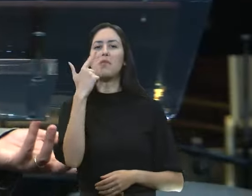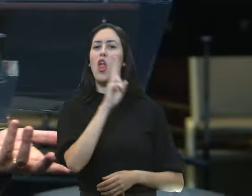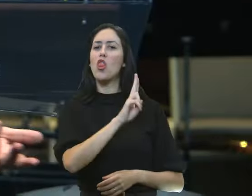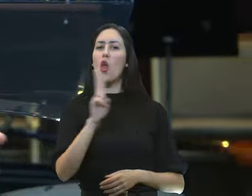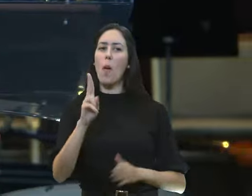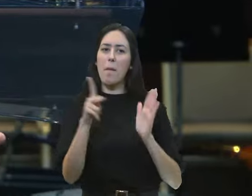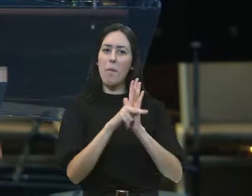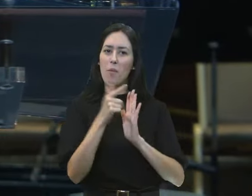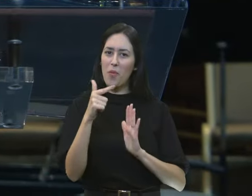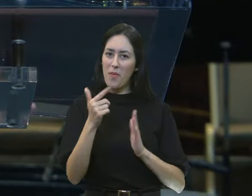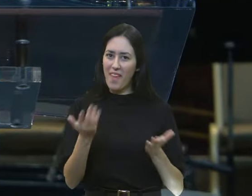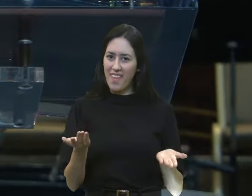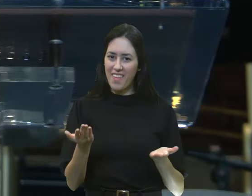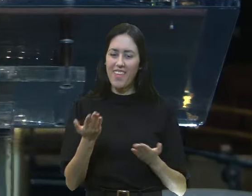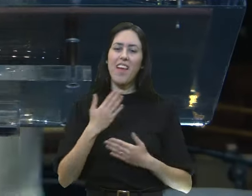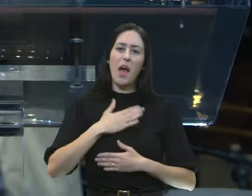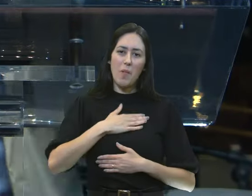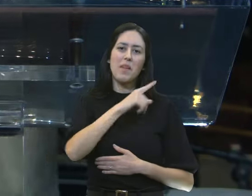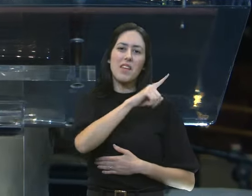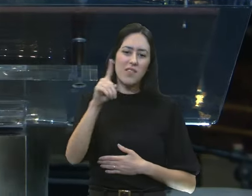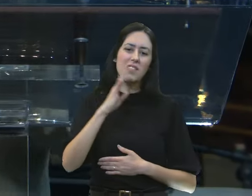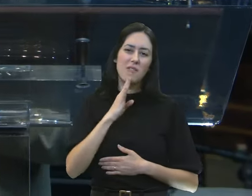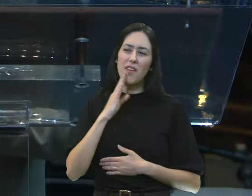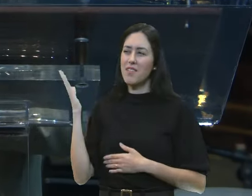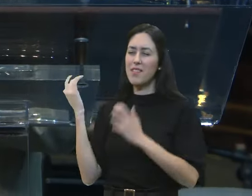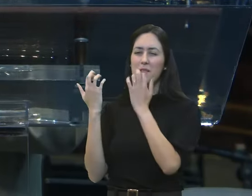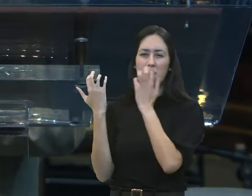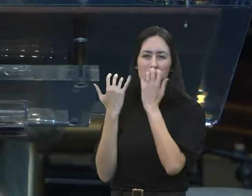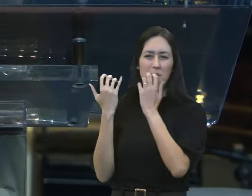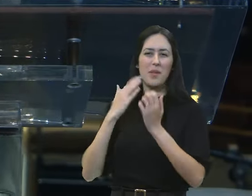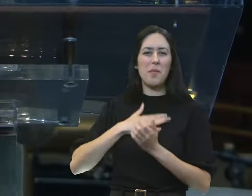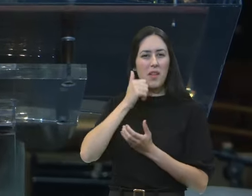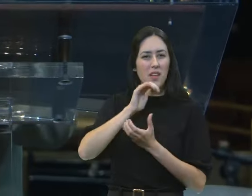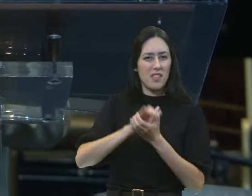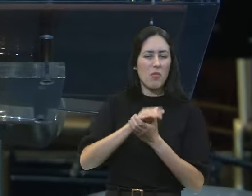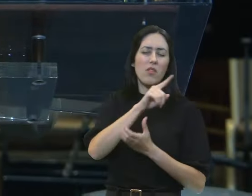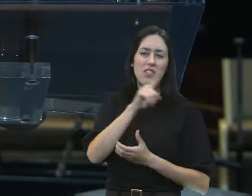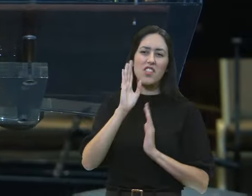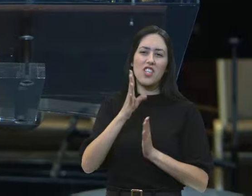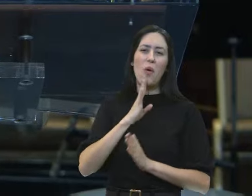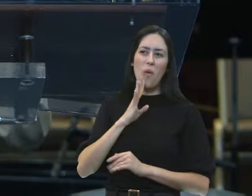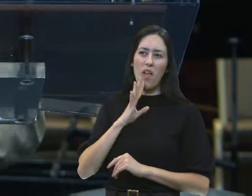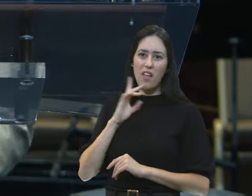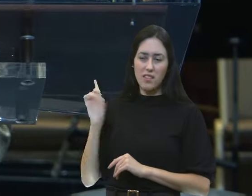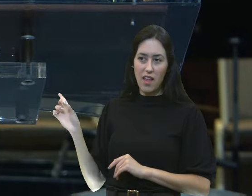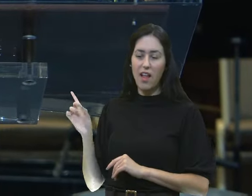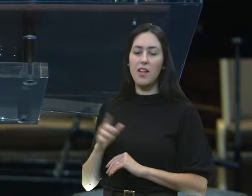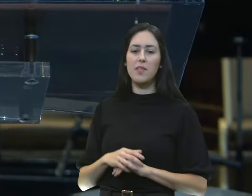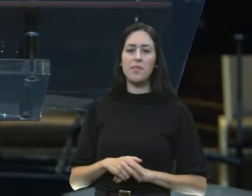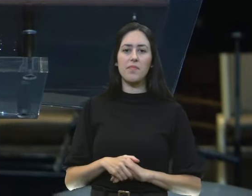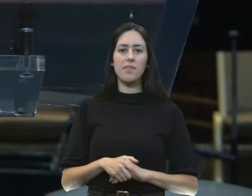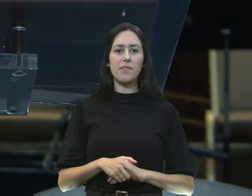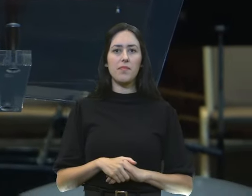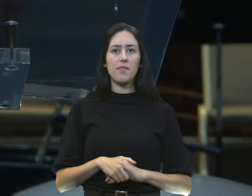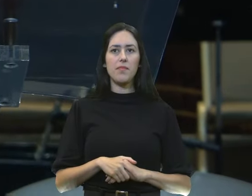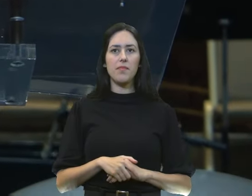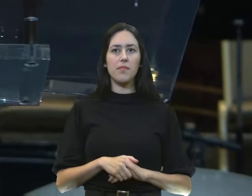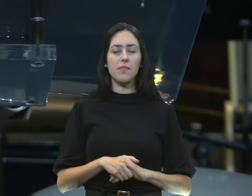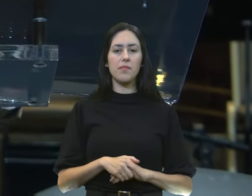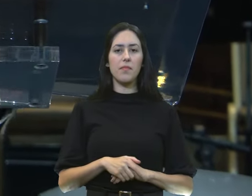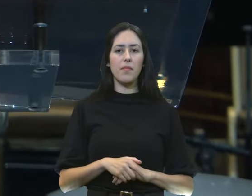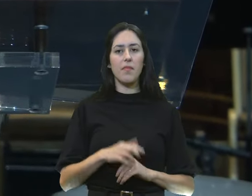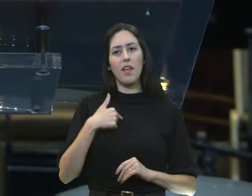vezes. A minha você já conhece, porque ela toca a flauta direto aqui. Então vocês já conhecem bem, né? Então não tem